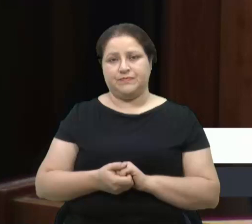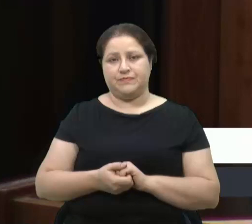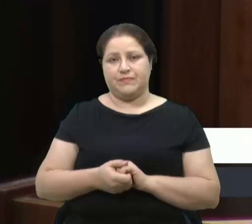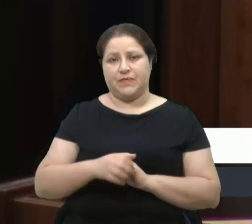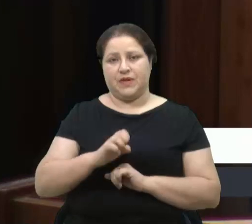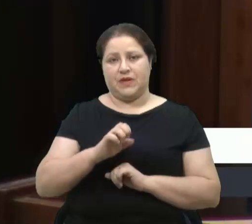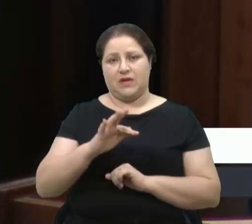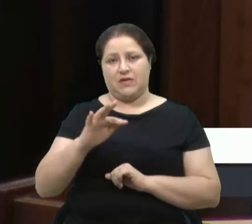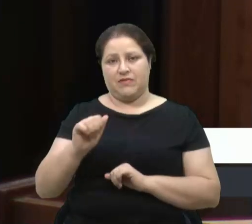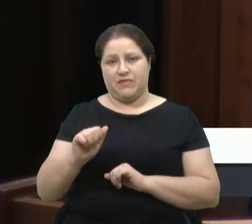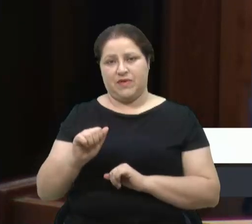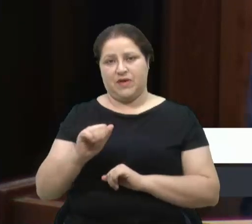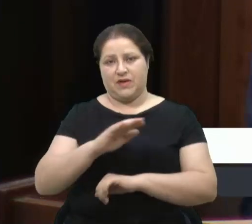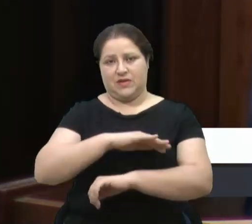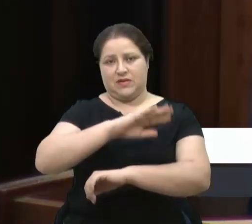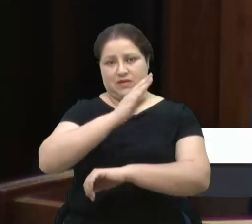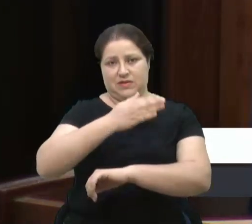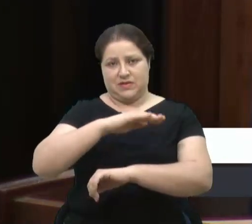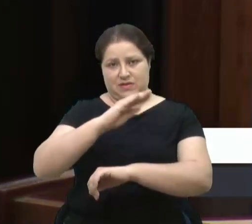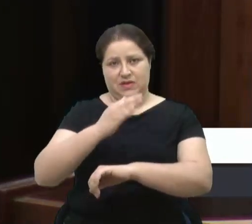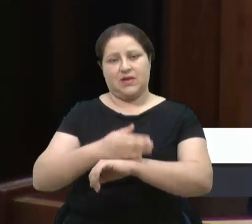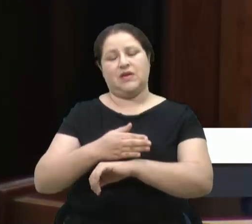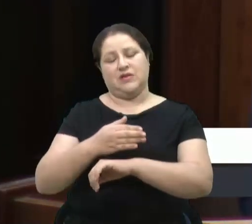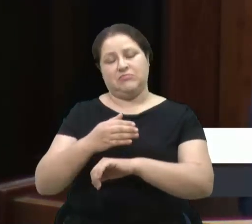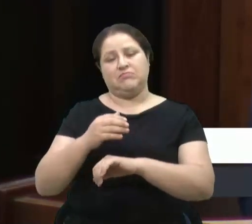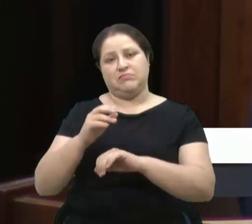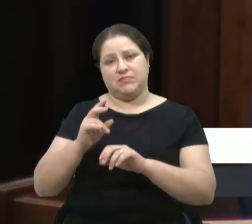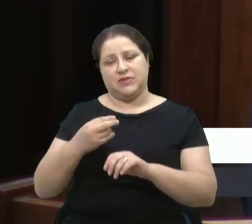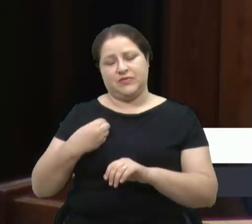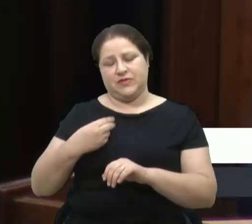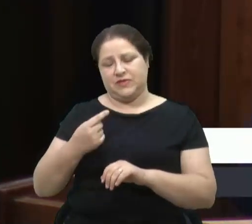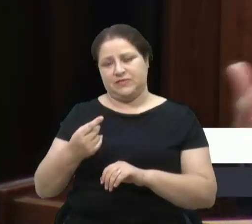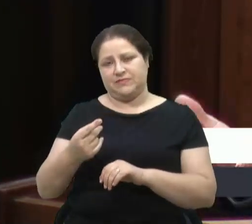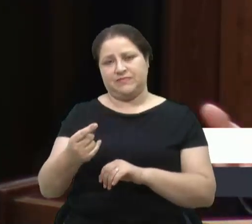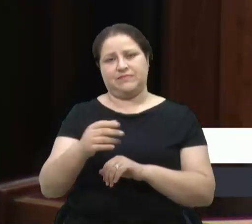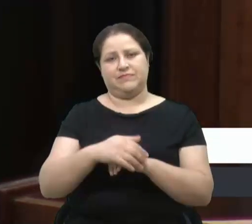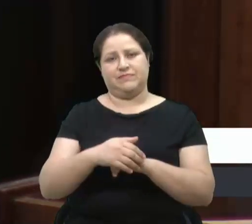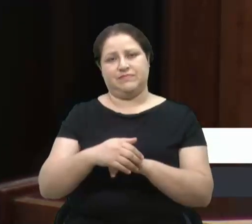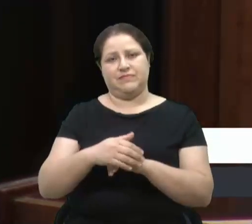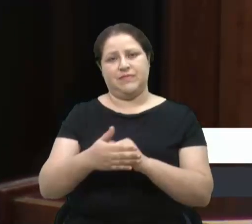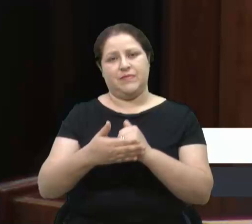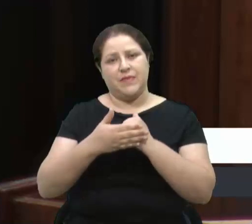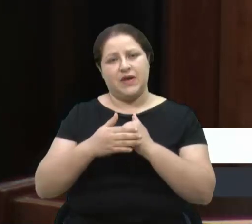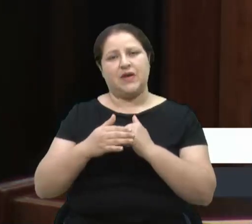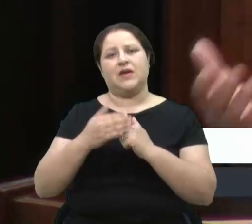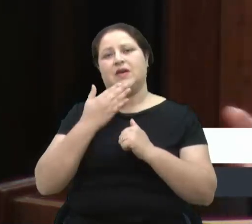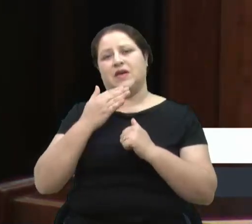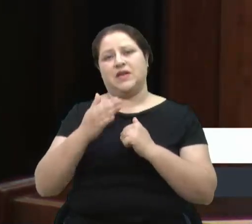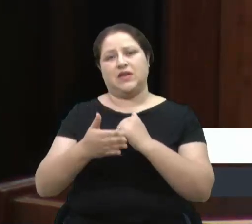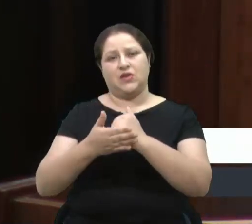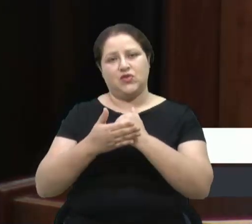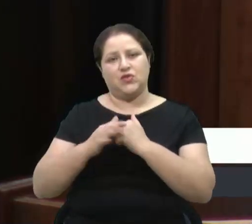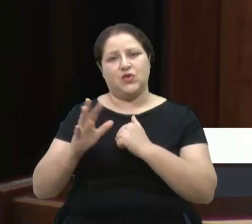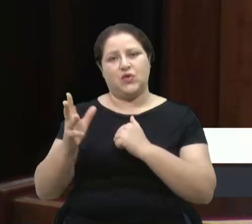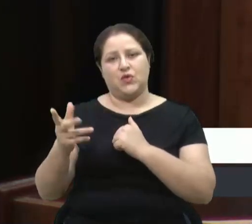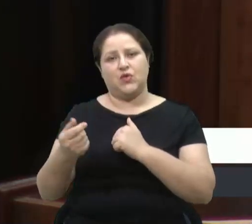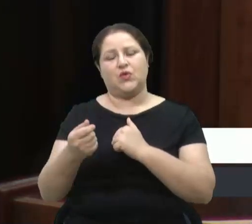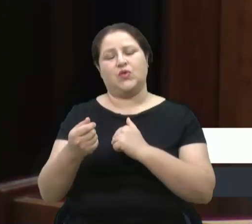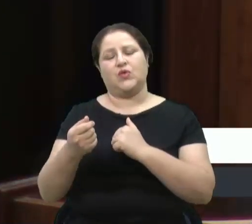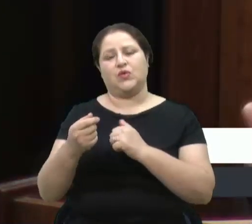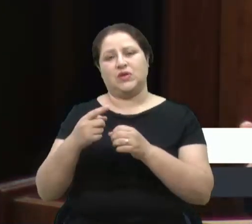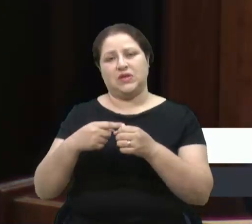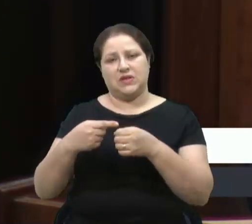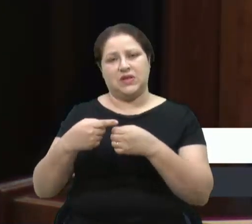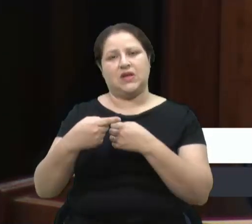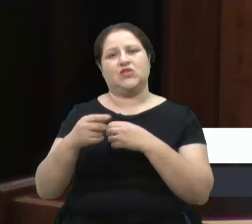a todo momento Câmara de Caxias do Sul Prefeitura Municipal Prefeitura de outros municípios que ajudam também essa